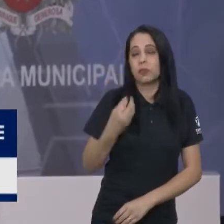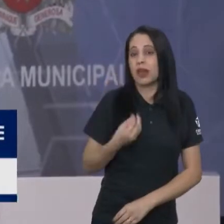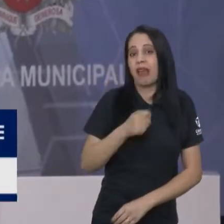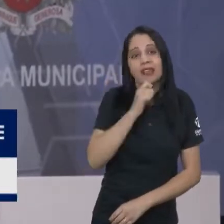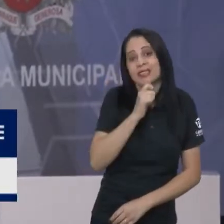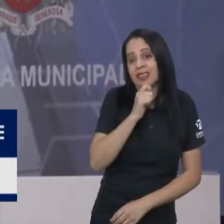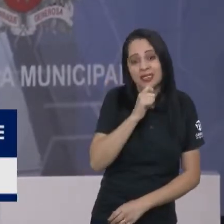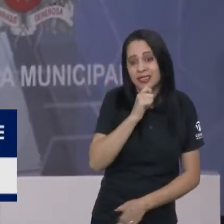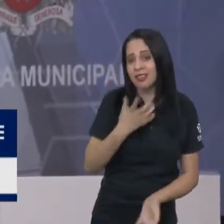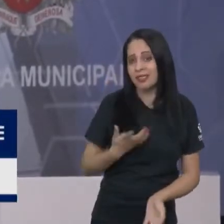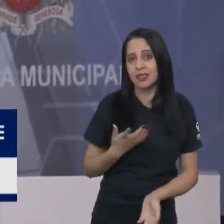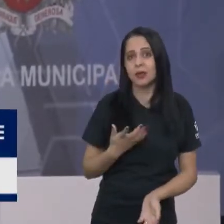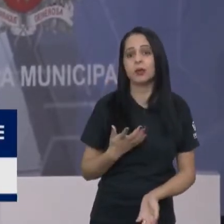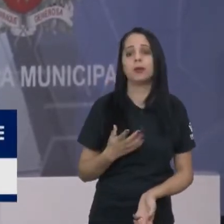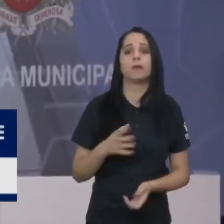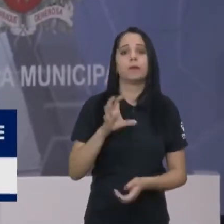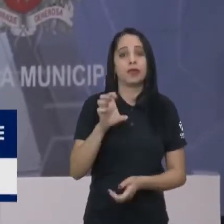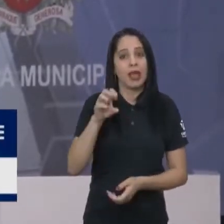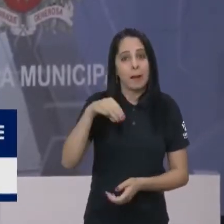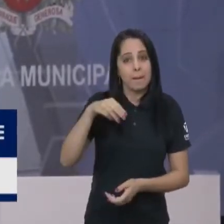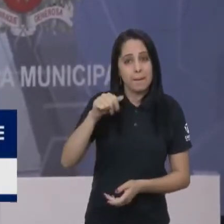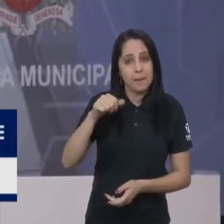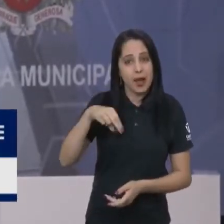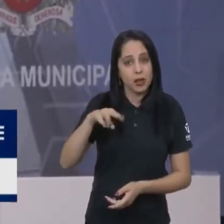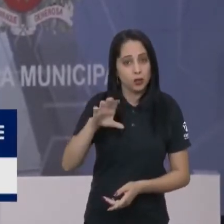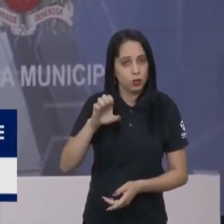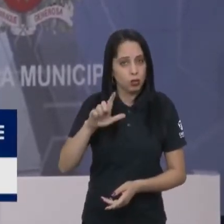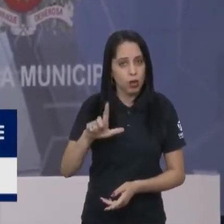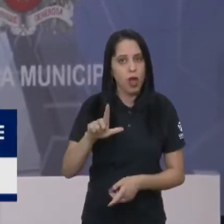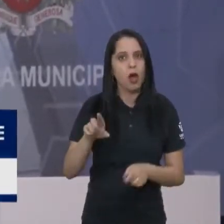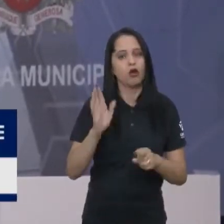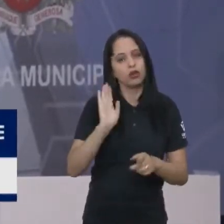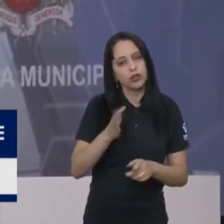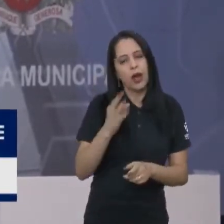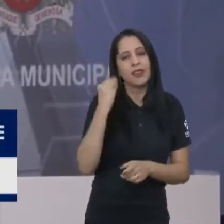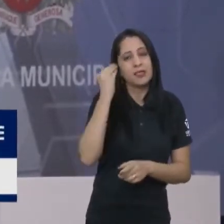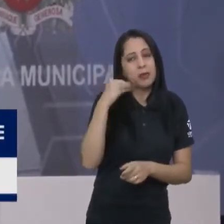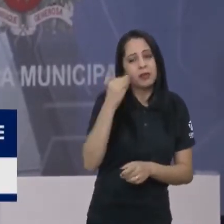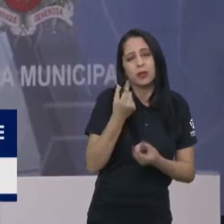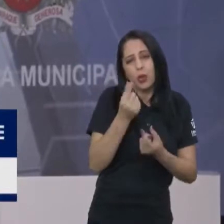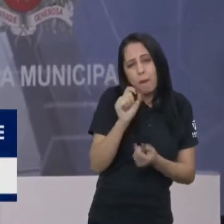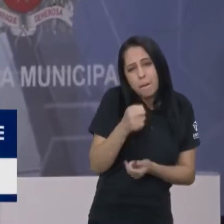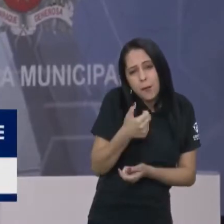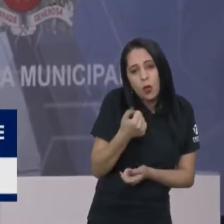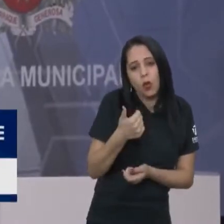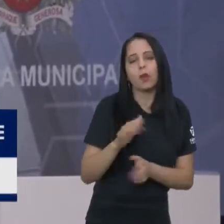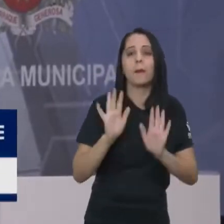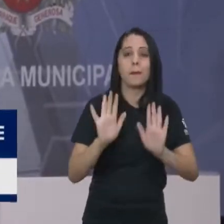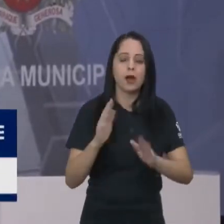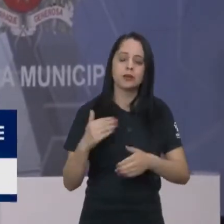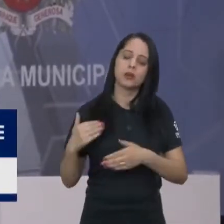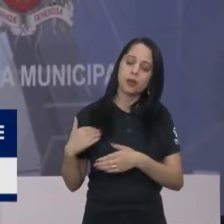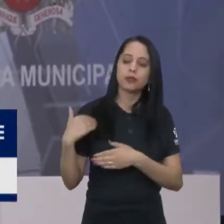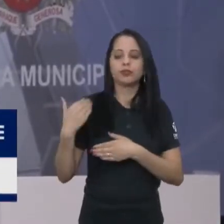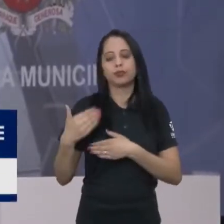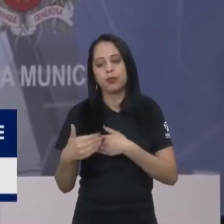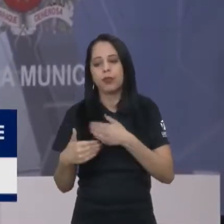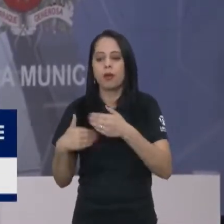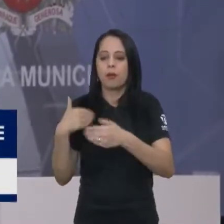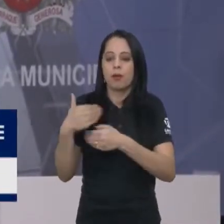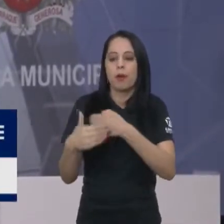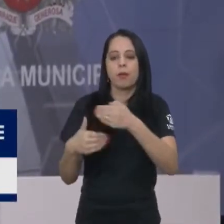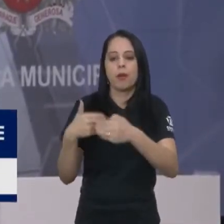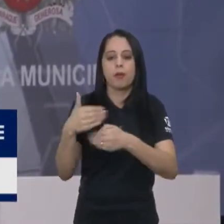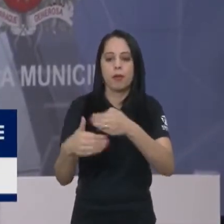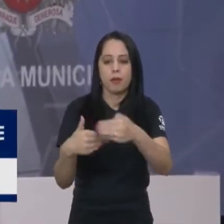Emanuel tinha um pouco, o Liberato veio do setor público federal, mas de prefeitura nós éramos experientes. E com o passar dos anos, esse entrosamento de um grupo de